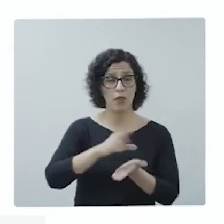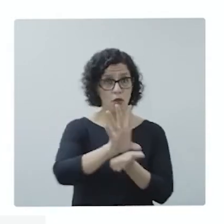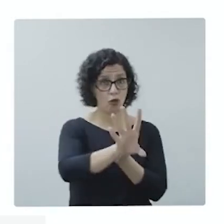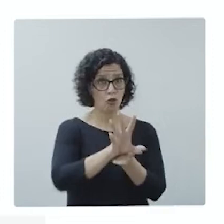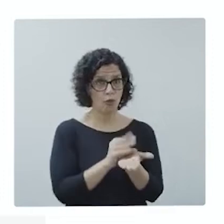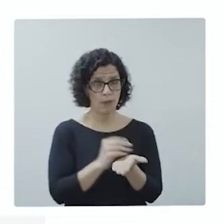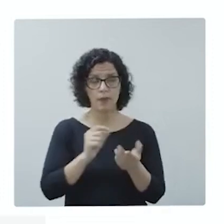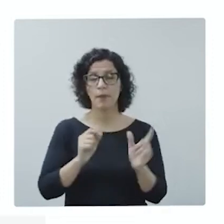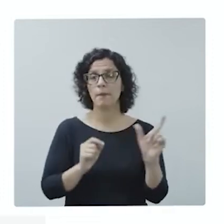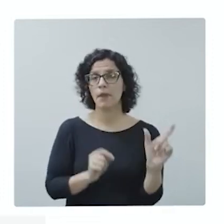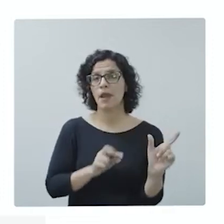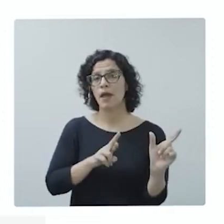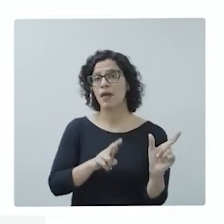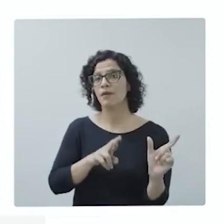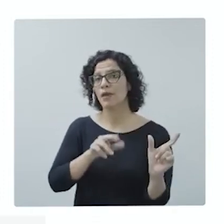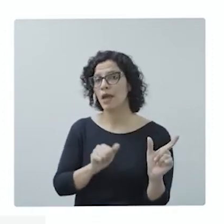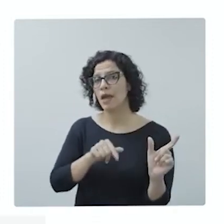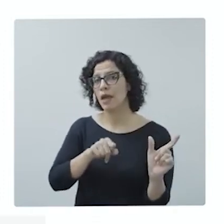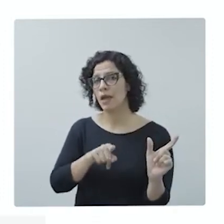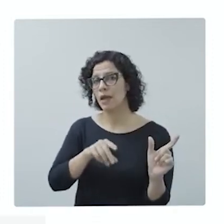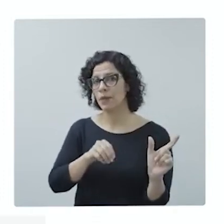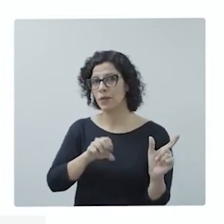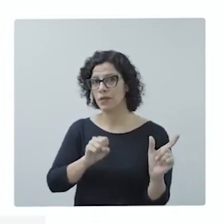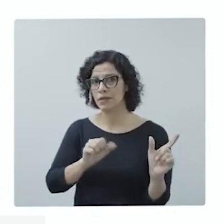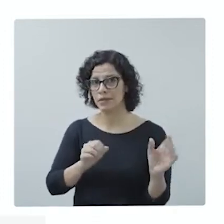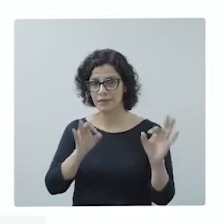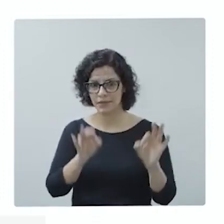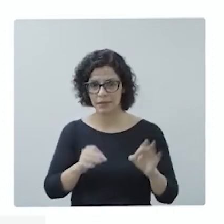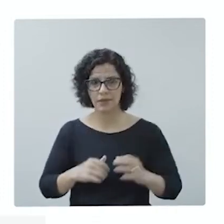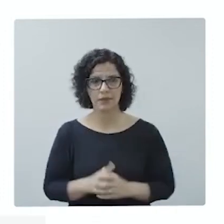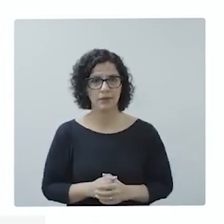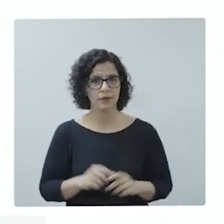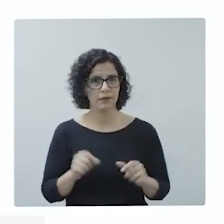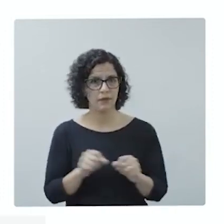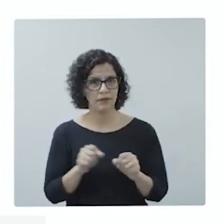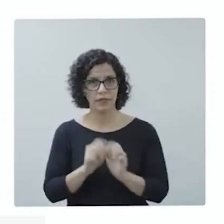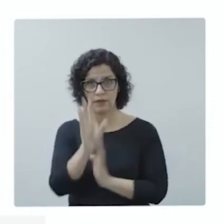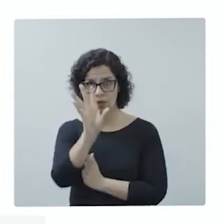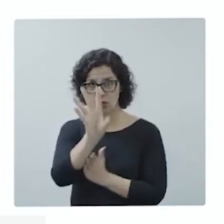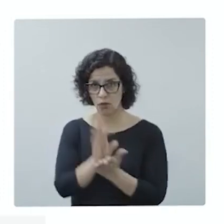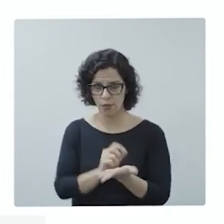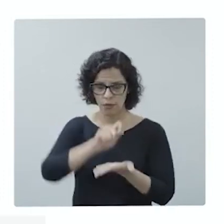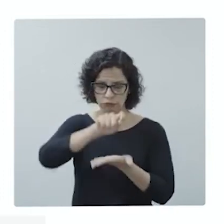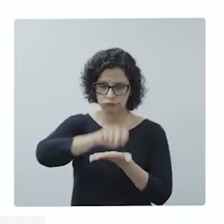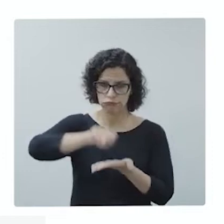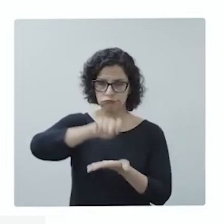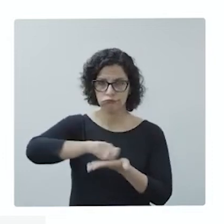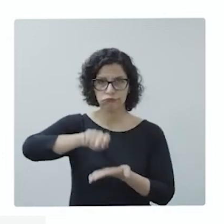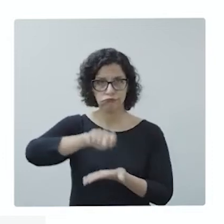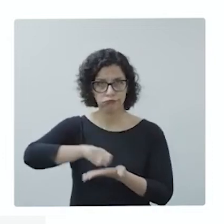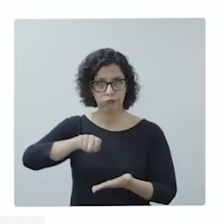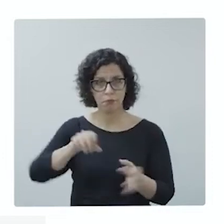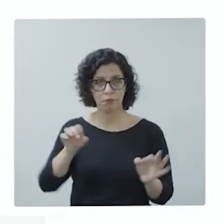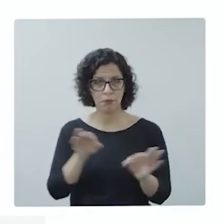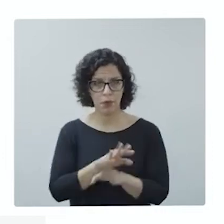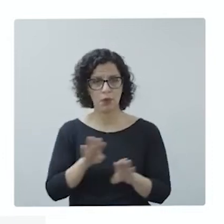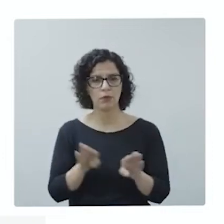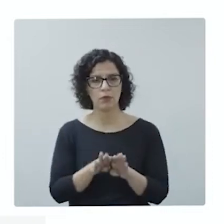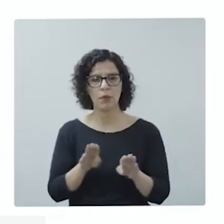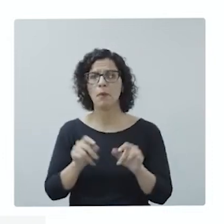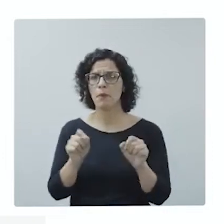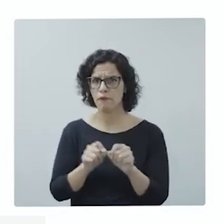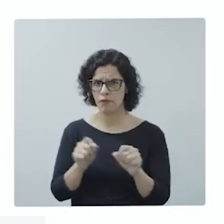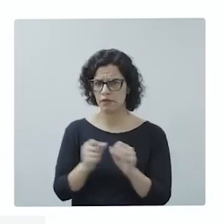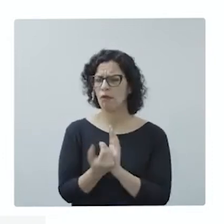a palavra raposa, certo? Você vai copiar a palavra. Embaixo você